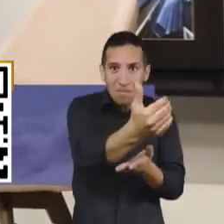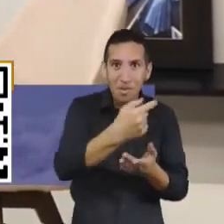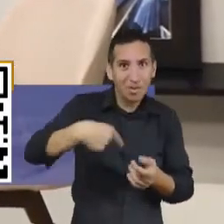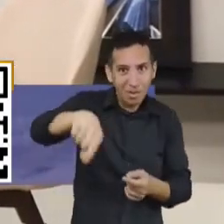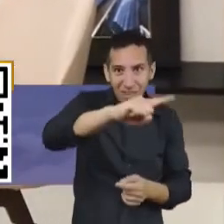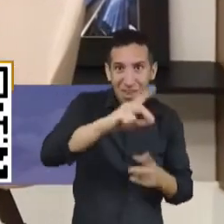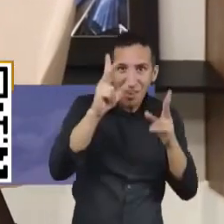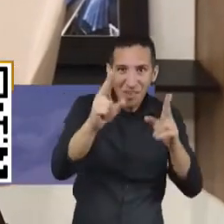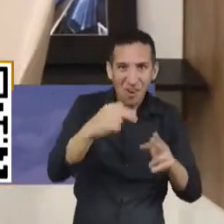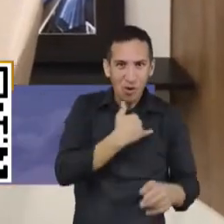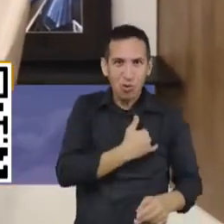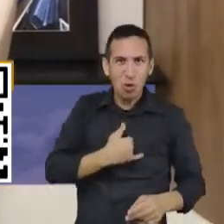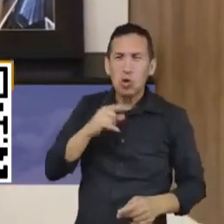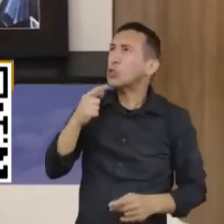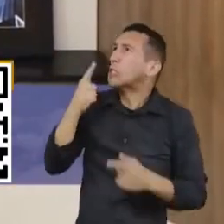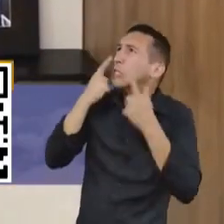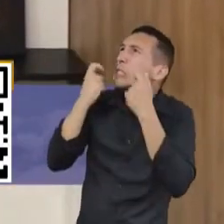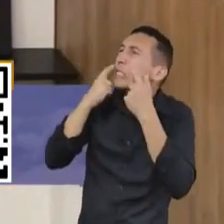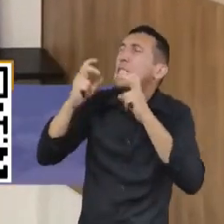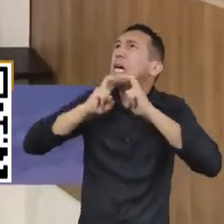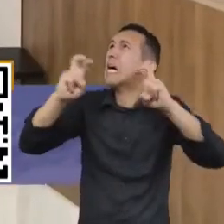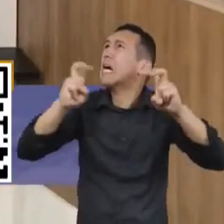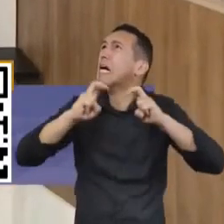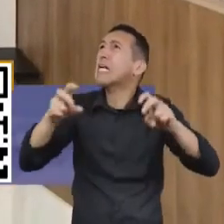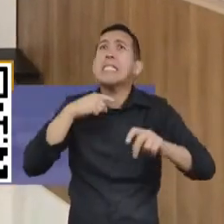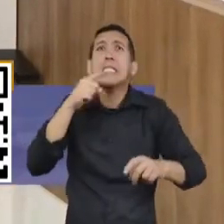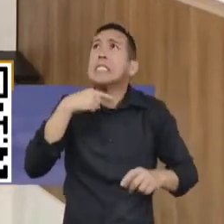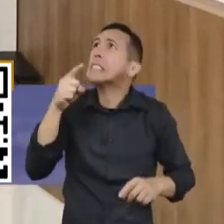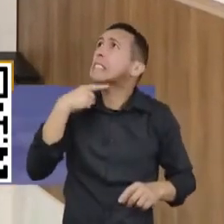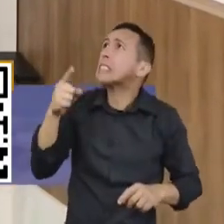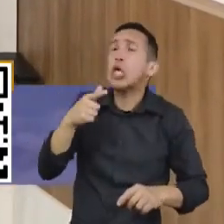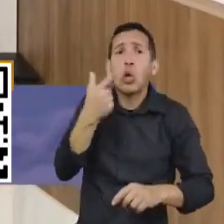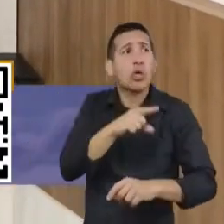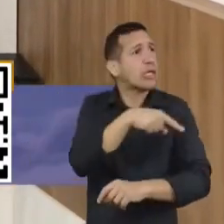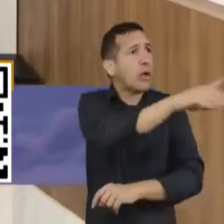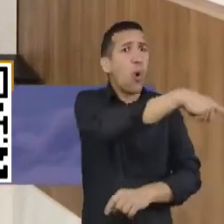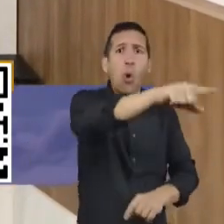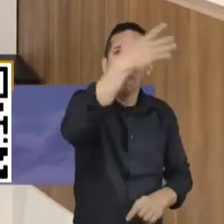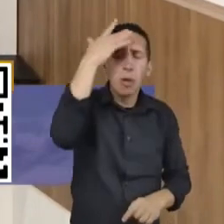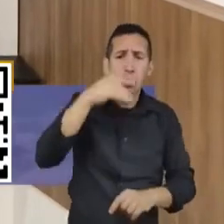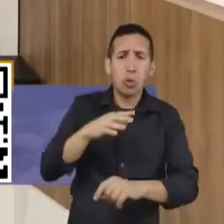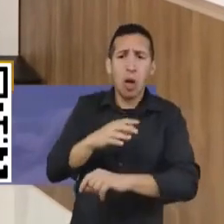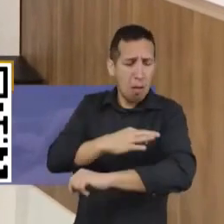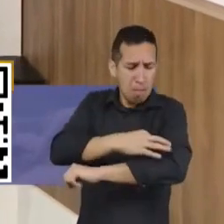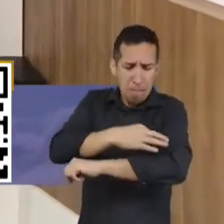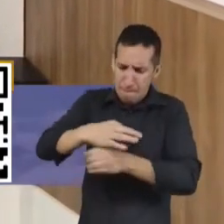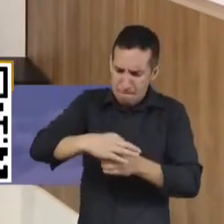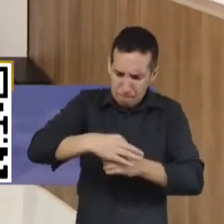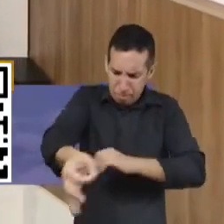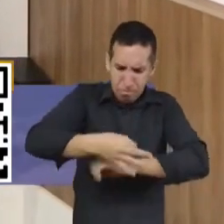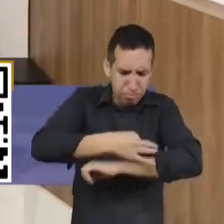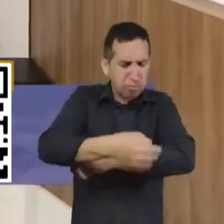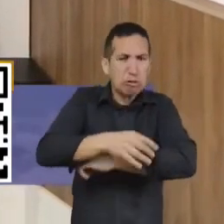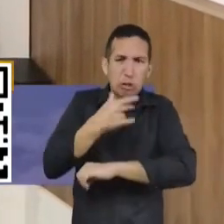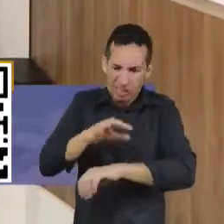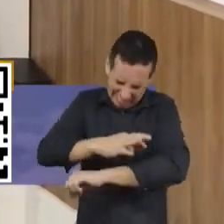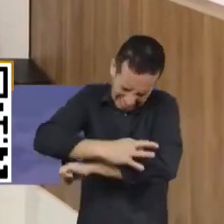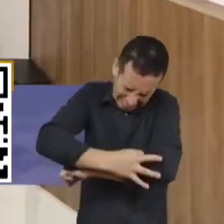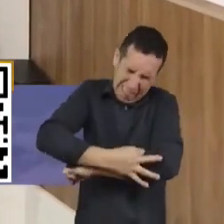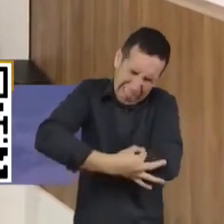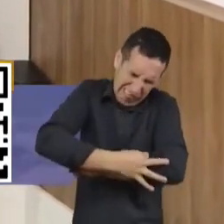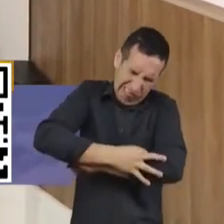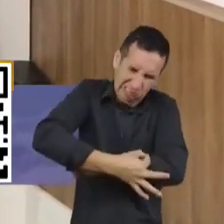e assim como João chorava e gritava porque ninguém abrir o livro nem desatava os seus mas aí Jesus apareceu resolver o problema